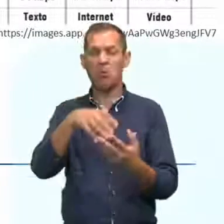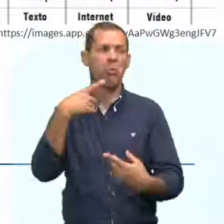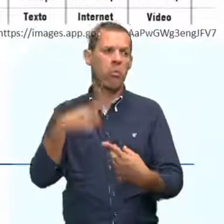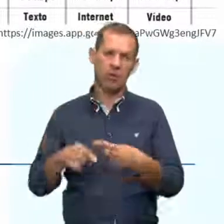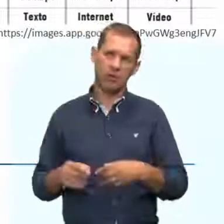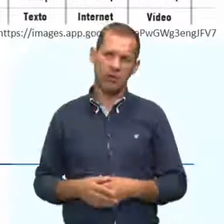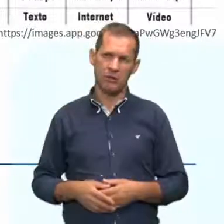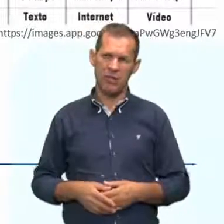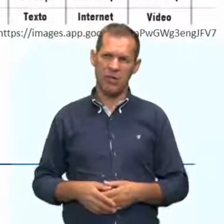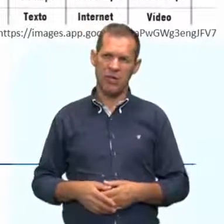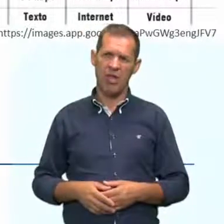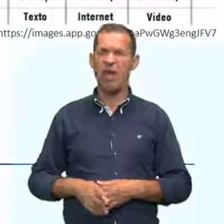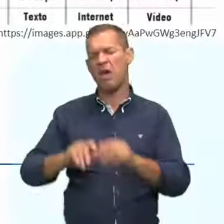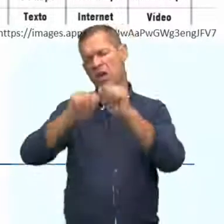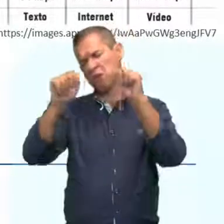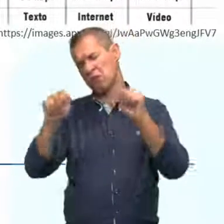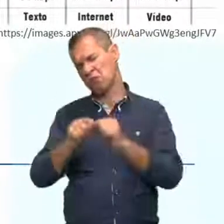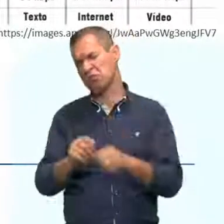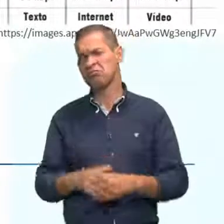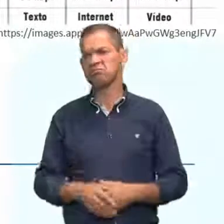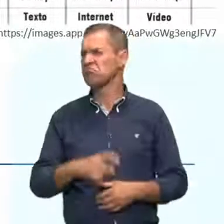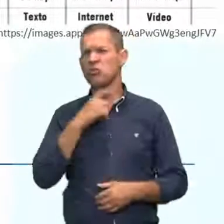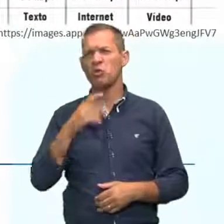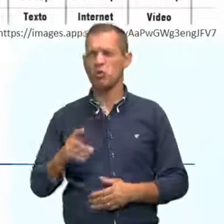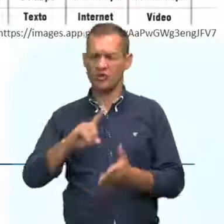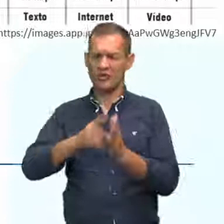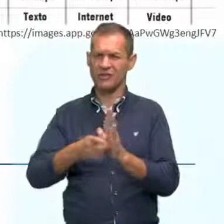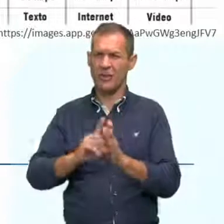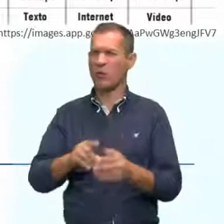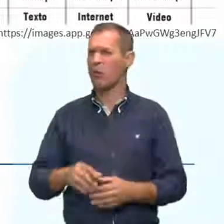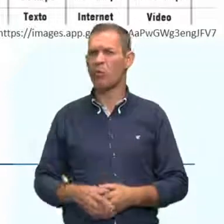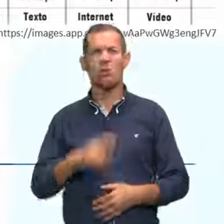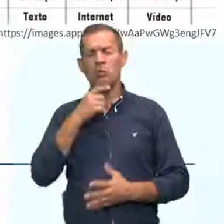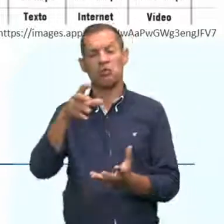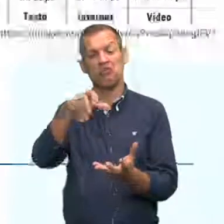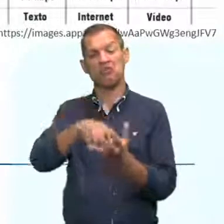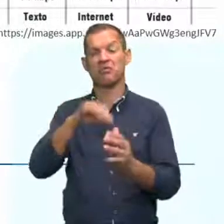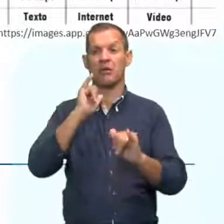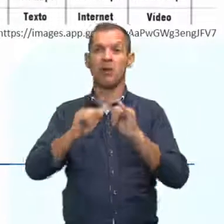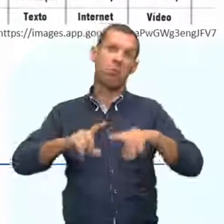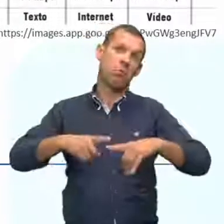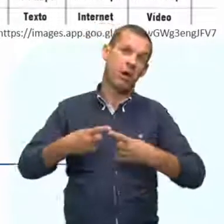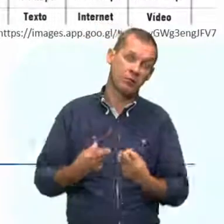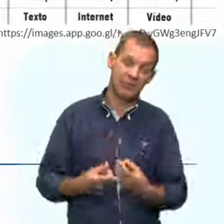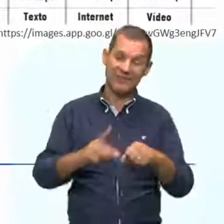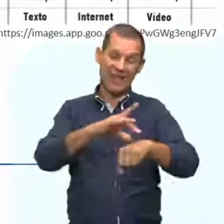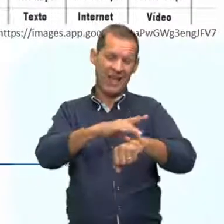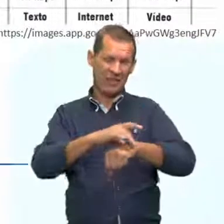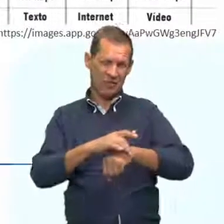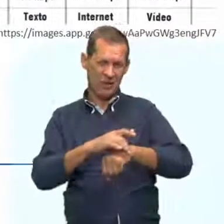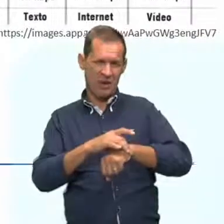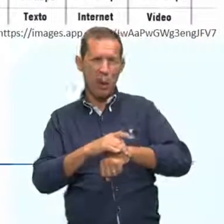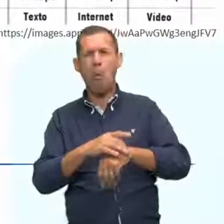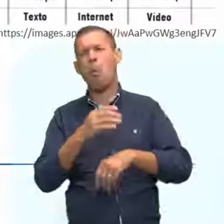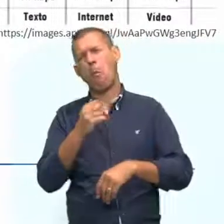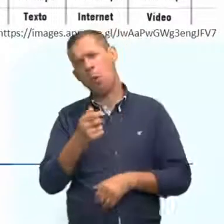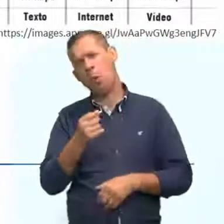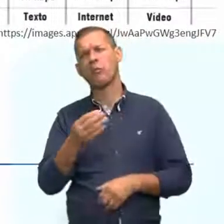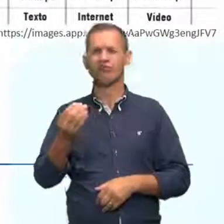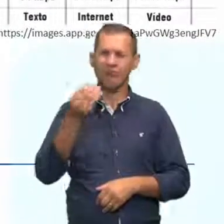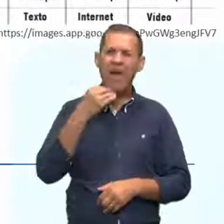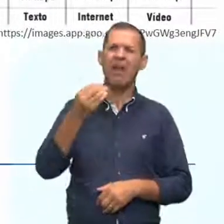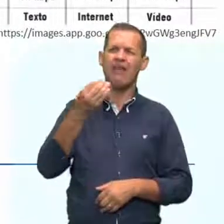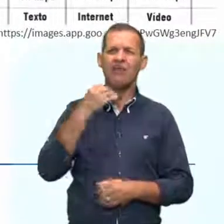porque o sinal era analógico, você não tinha o sinal digital, não tinha como criptografar a mensagem. Então, a segurança dele era muito